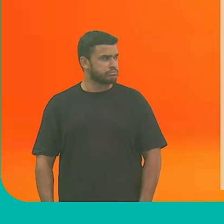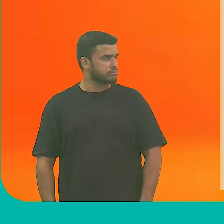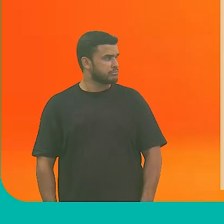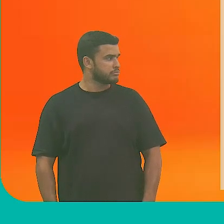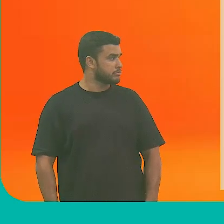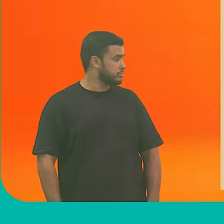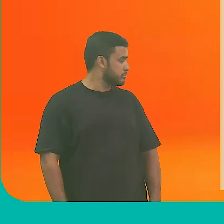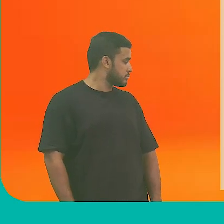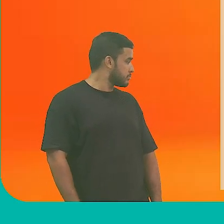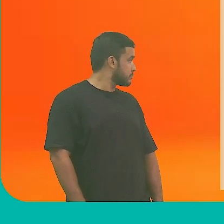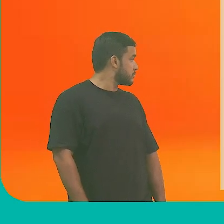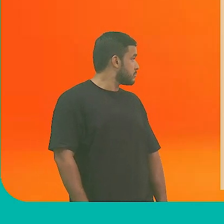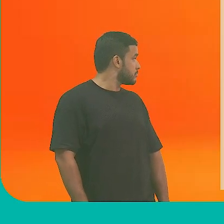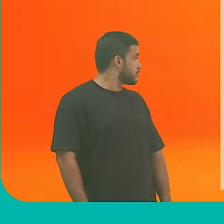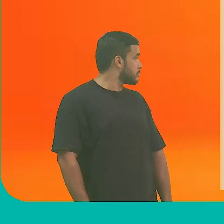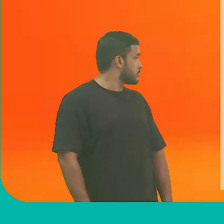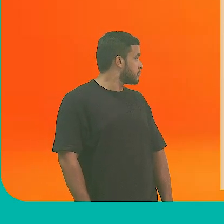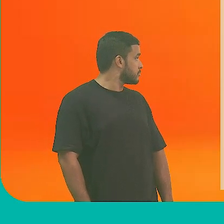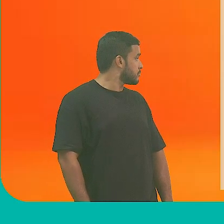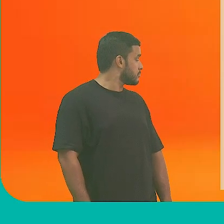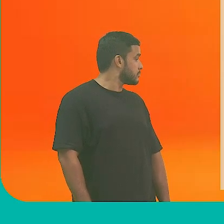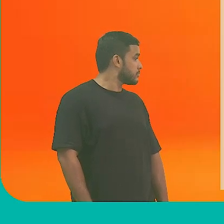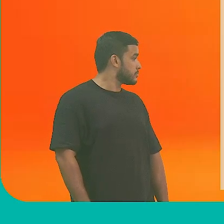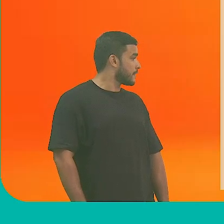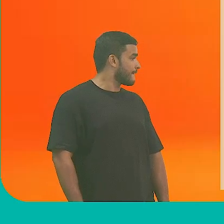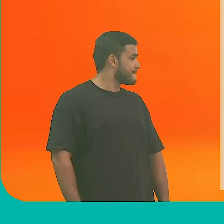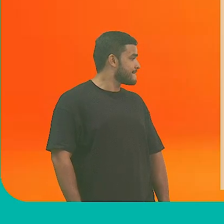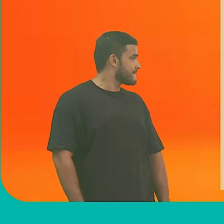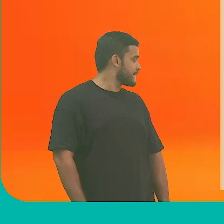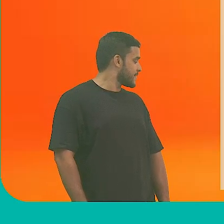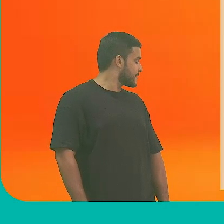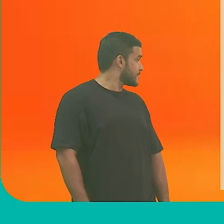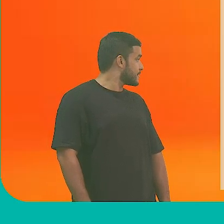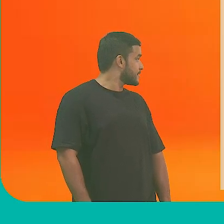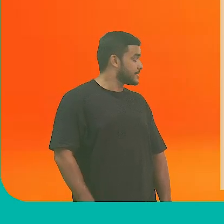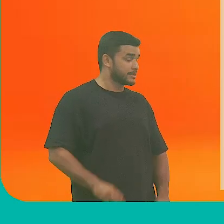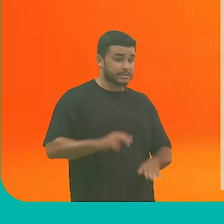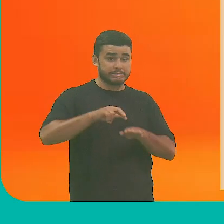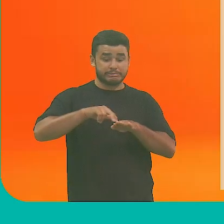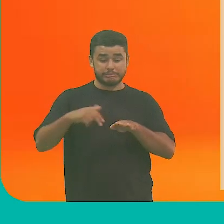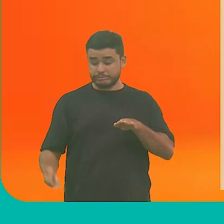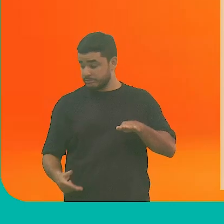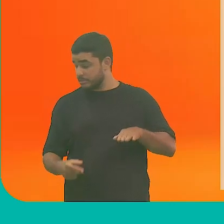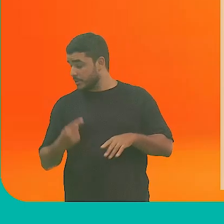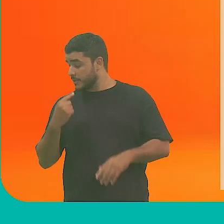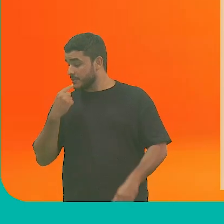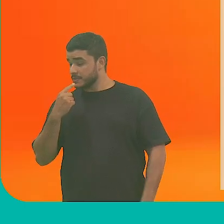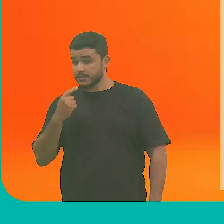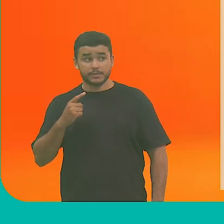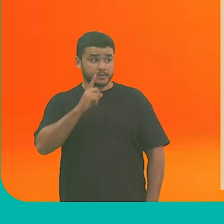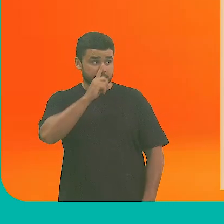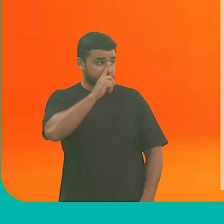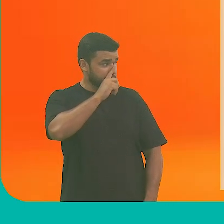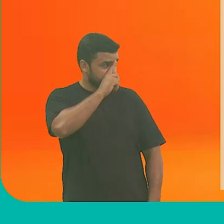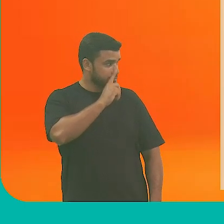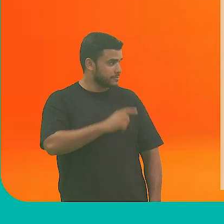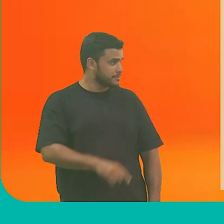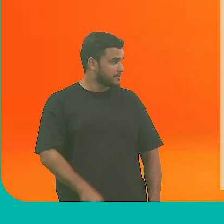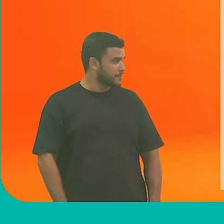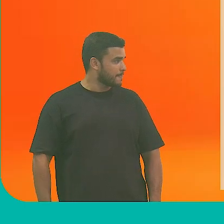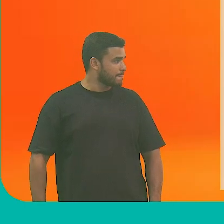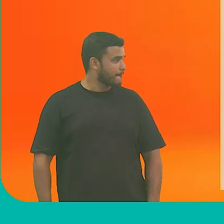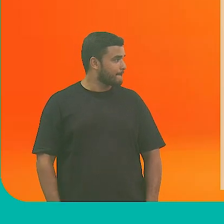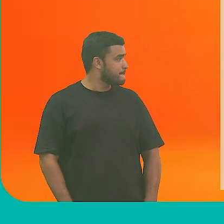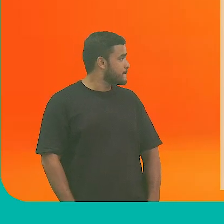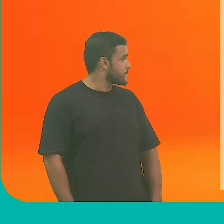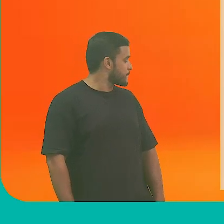para ter um pouquinho maior, viu, macho? Se eu desse um passo para trás aqui, uma queda grande, viu? Me ajude.